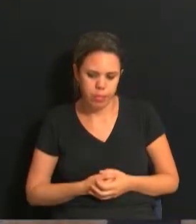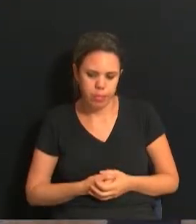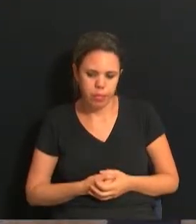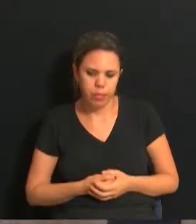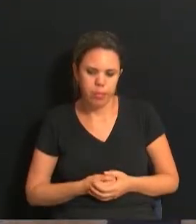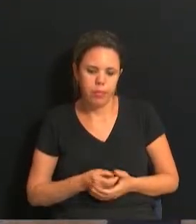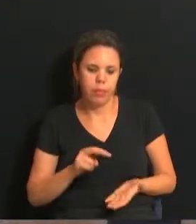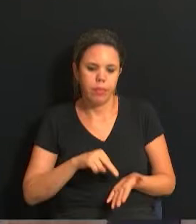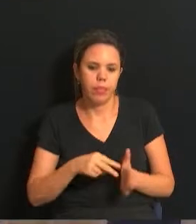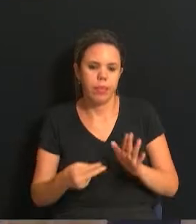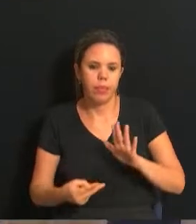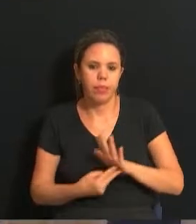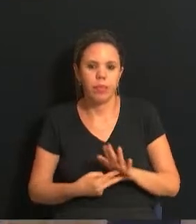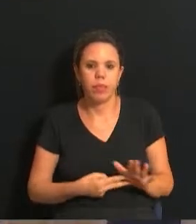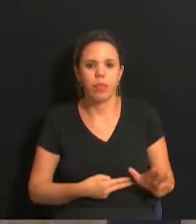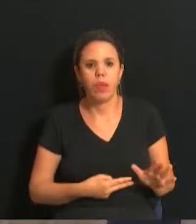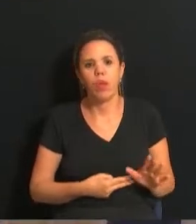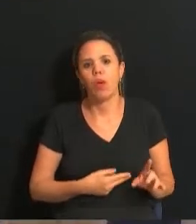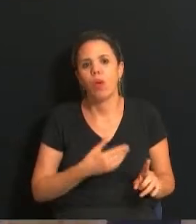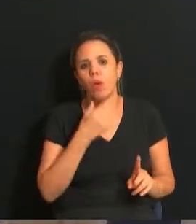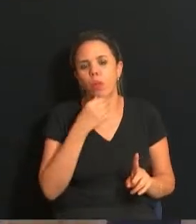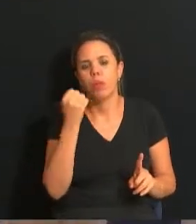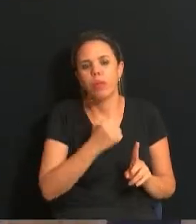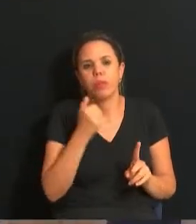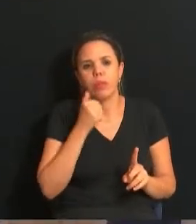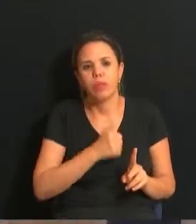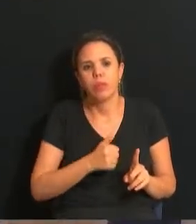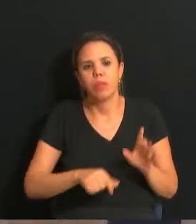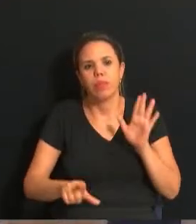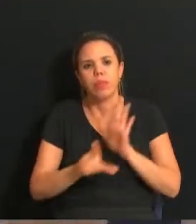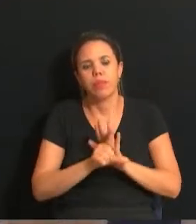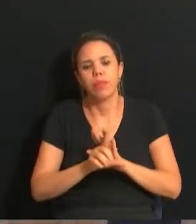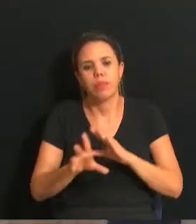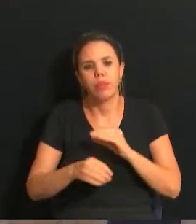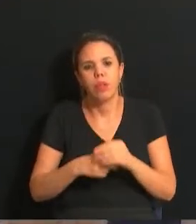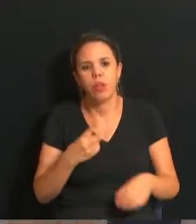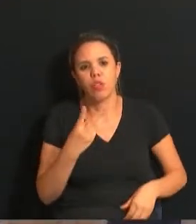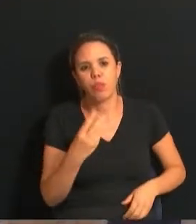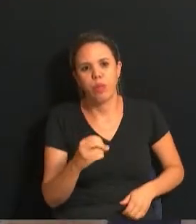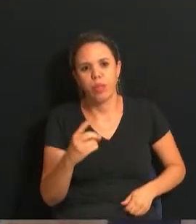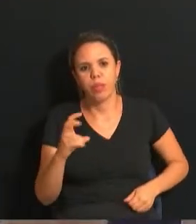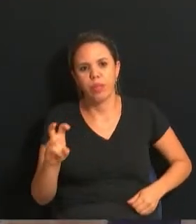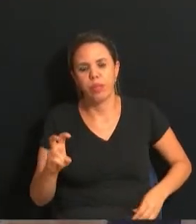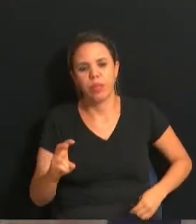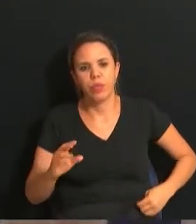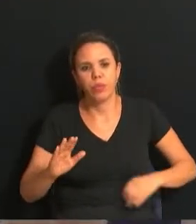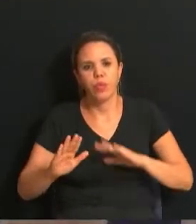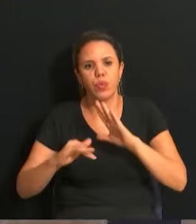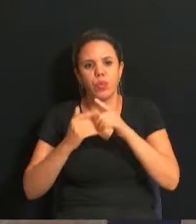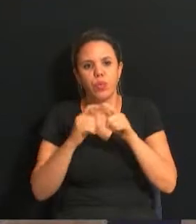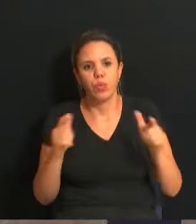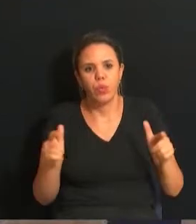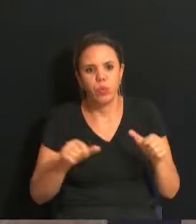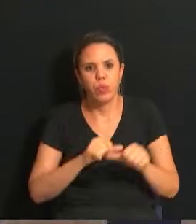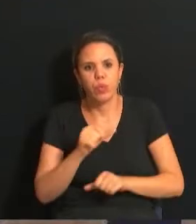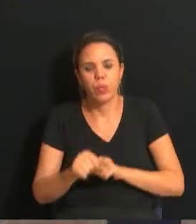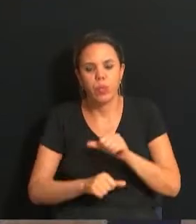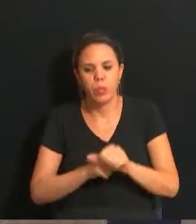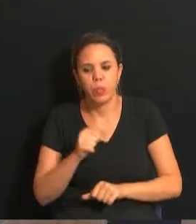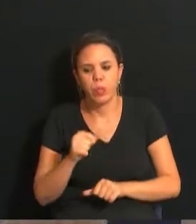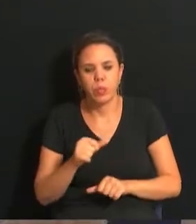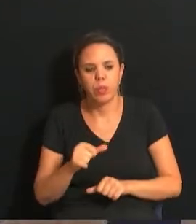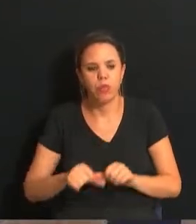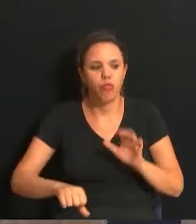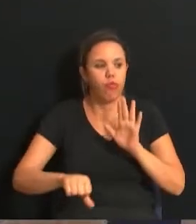feminicídio. O feminicídio foi tipificado em lei a partir de 2015, foi um grande avanço no sentido de tornar isso um crime